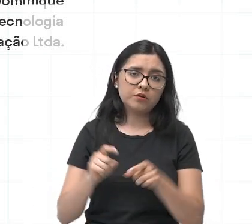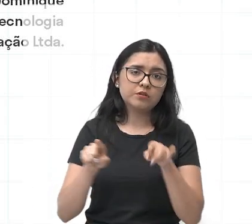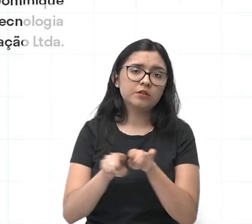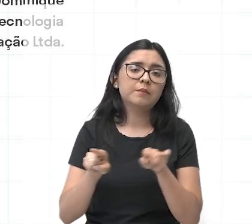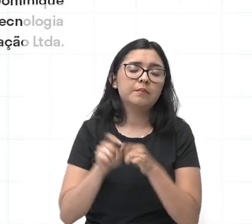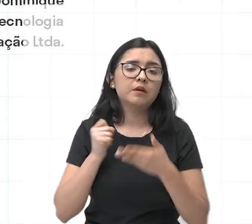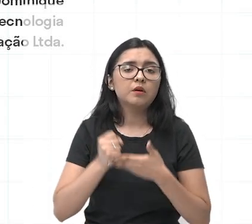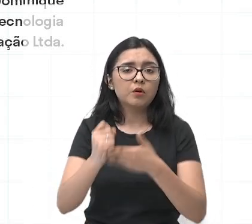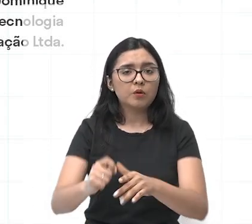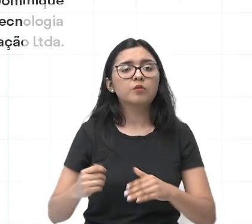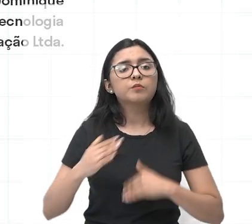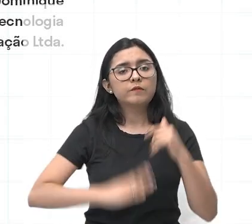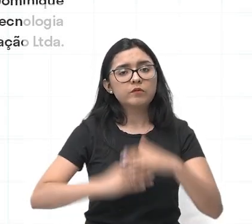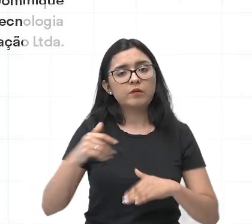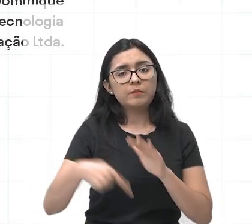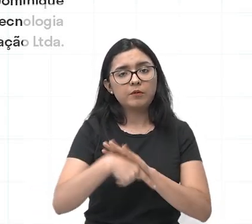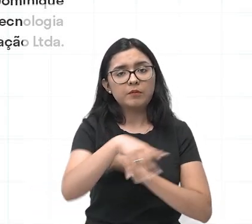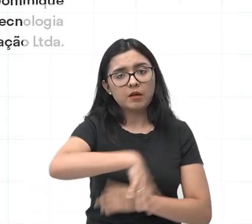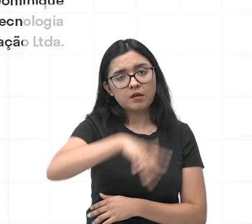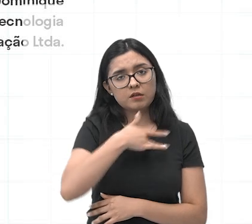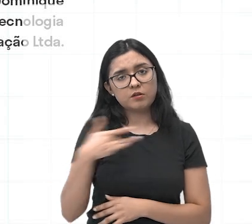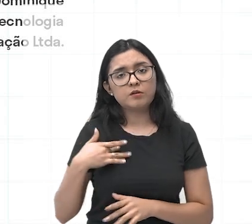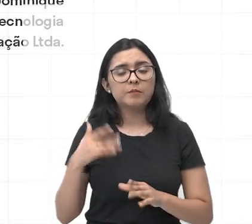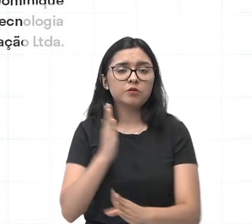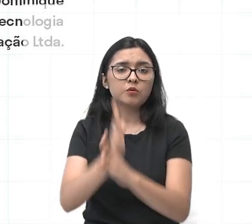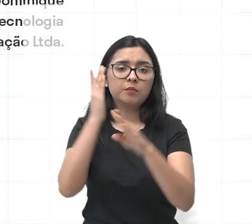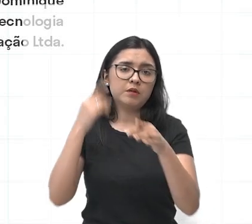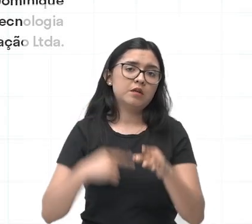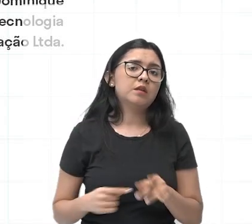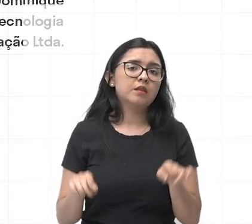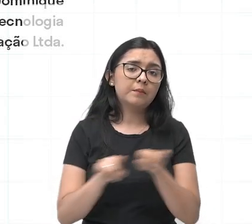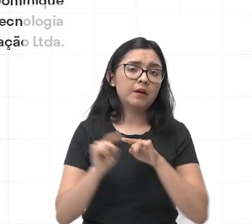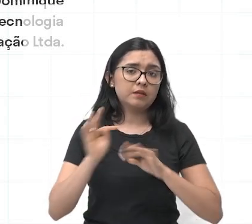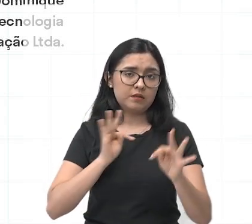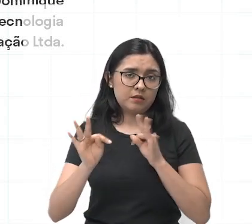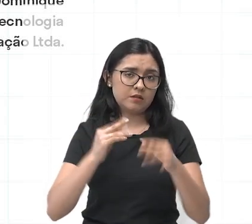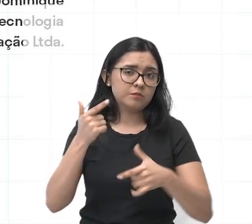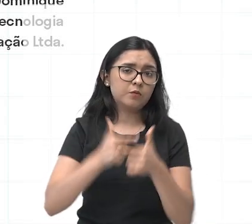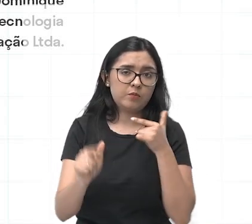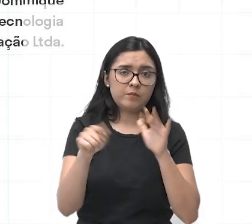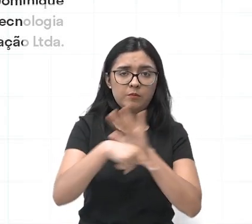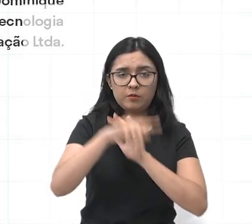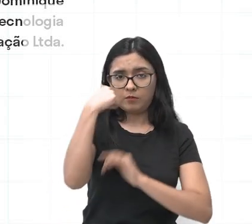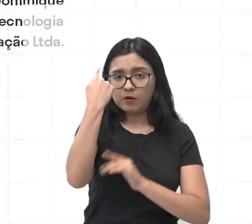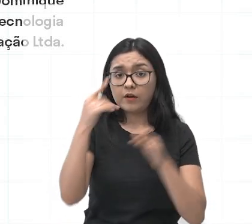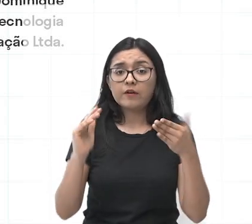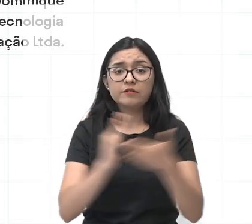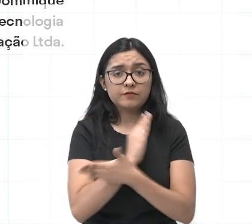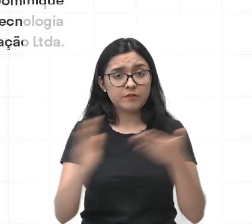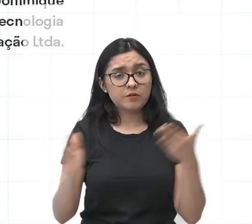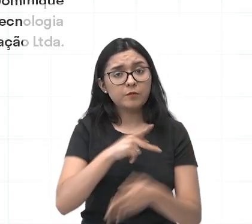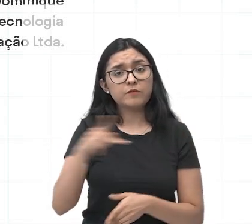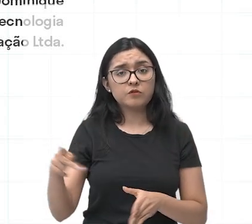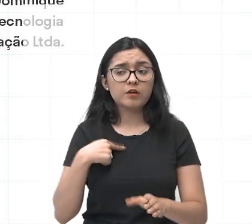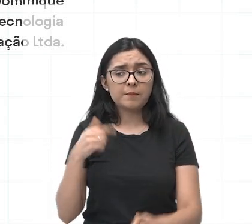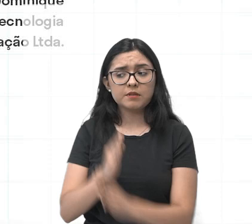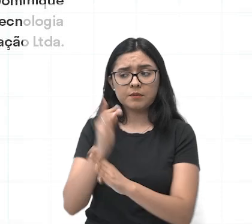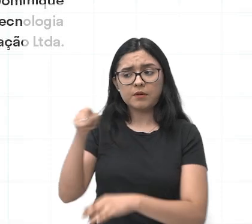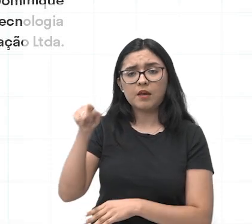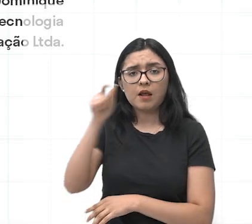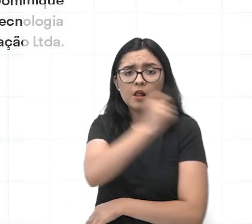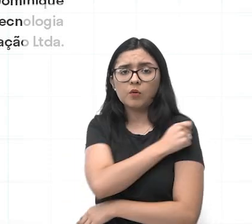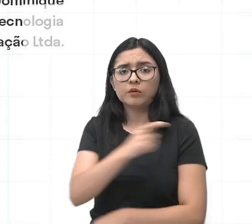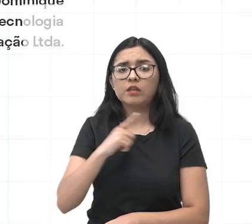os profissionais da saúde para identificar e tratar esses distúrbios, porque na maioria das vezes é o professor que identifica o problema no seu